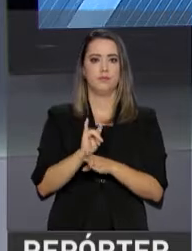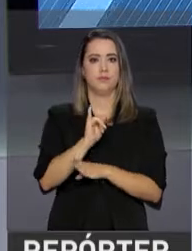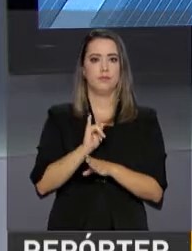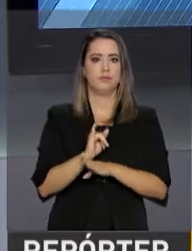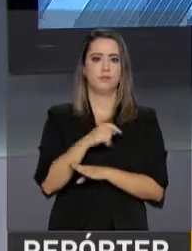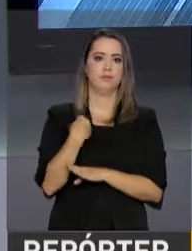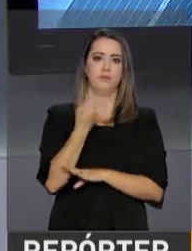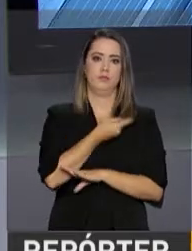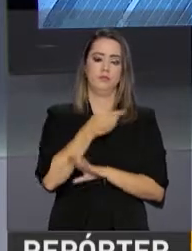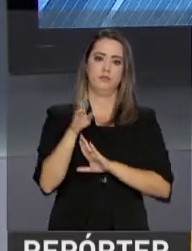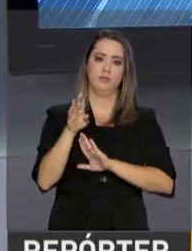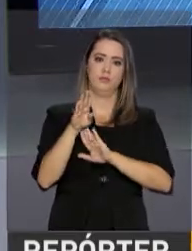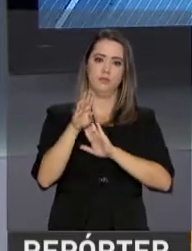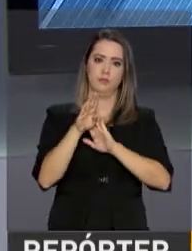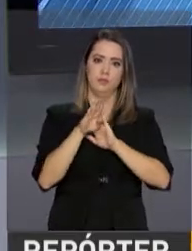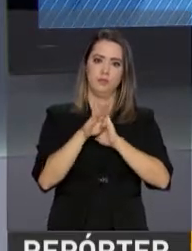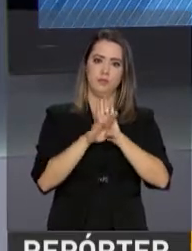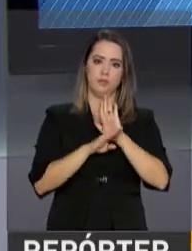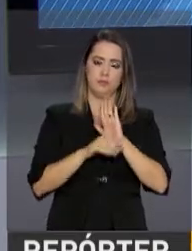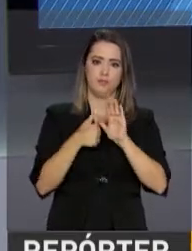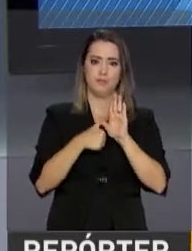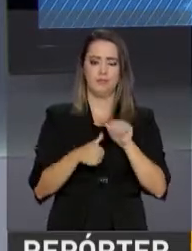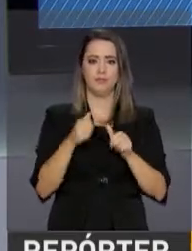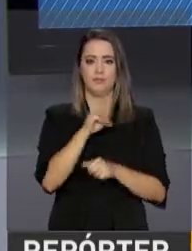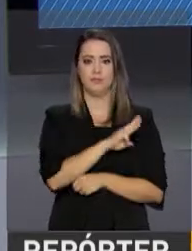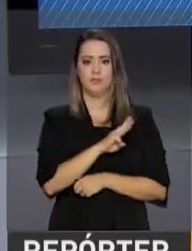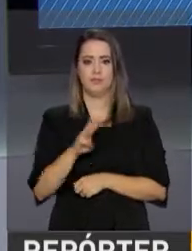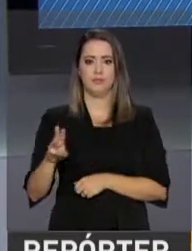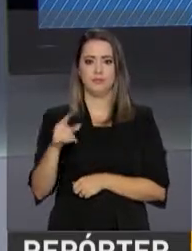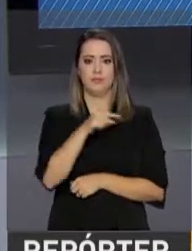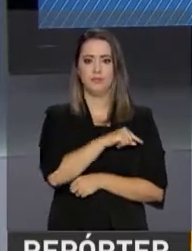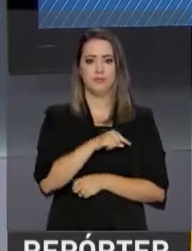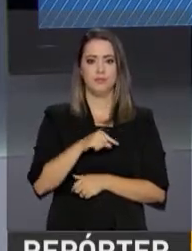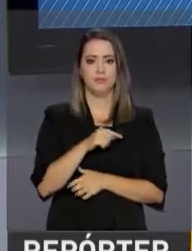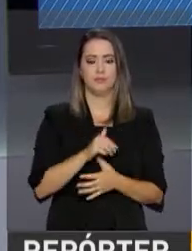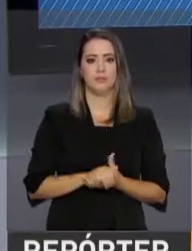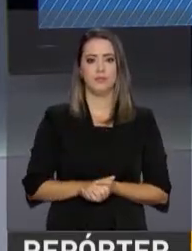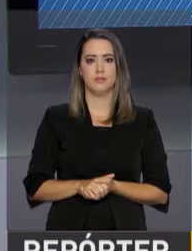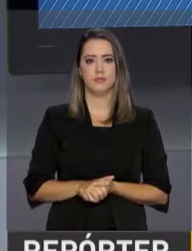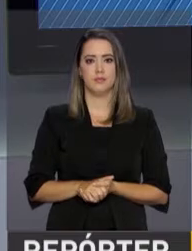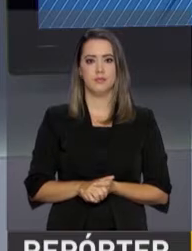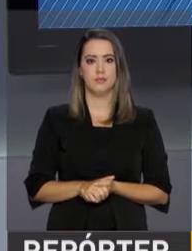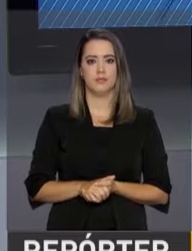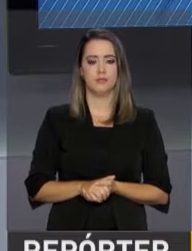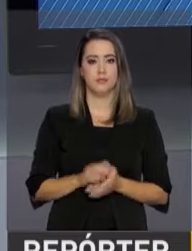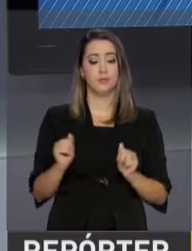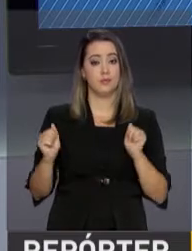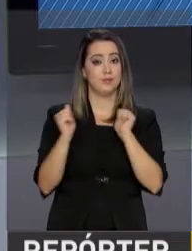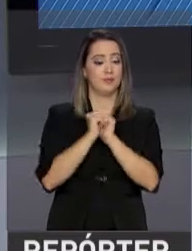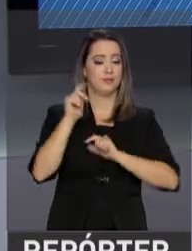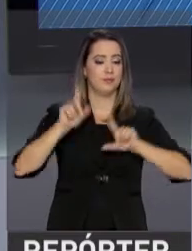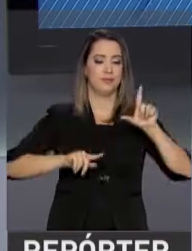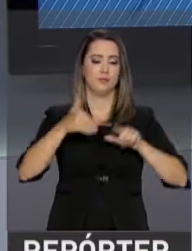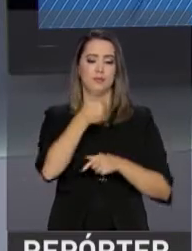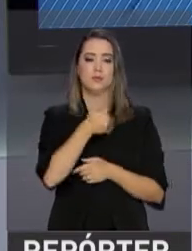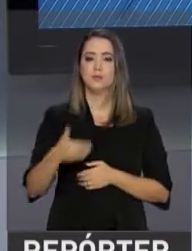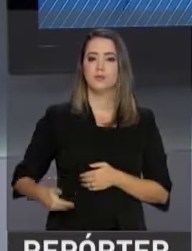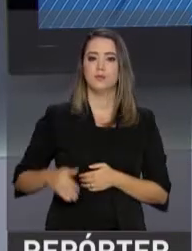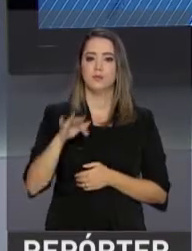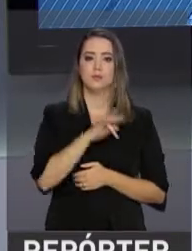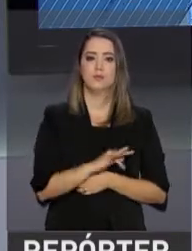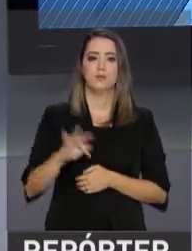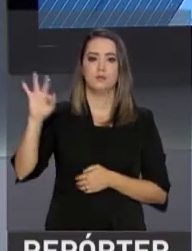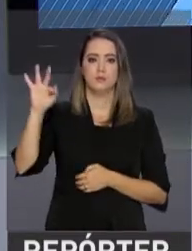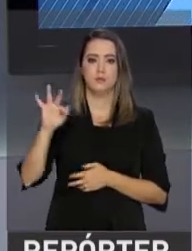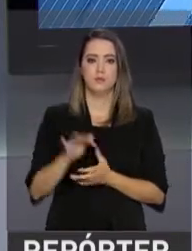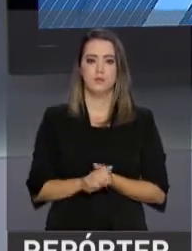as reportagens no youtube e toda a nossa programação também está na página da nbr na internet continue com a gente aqui na nbr a tv